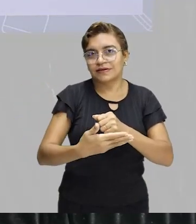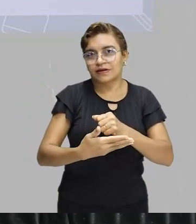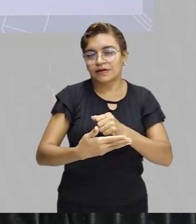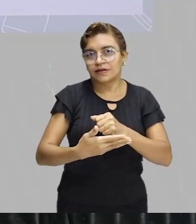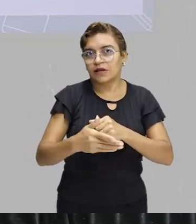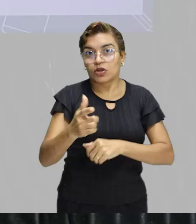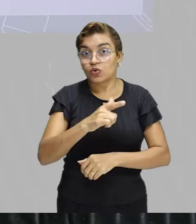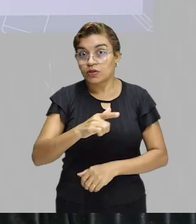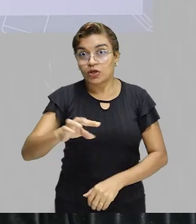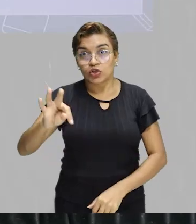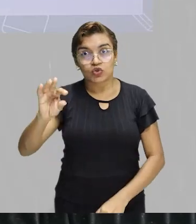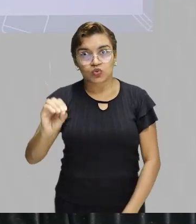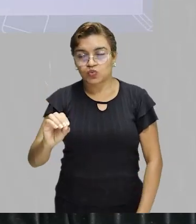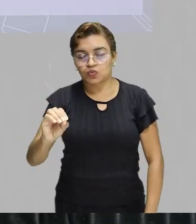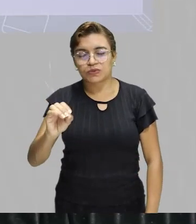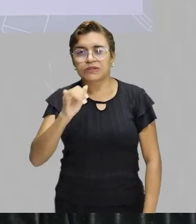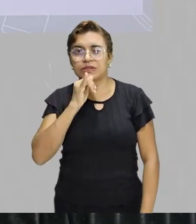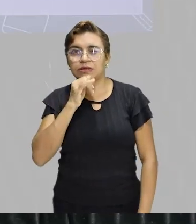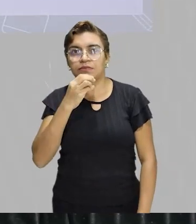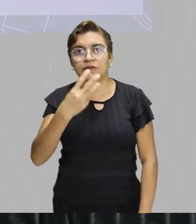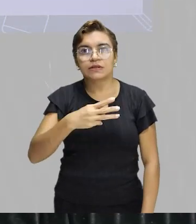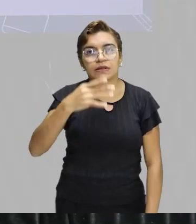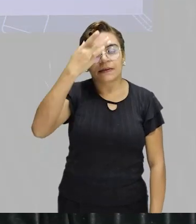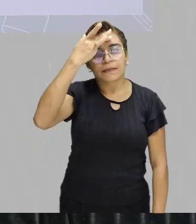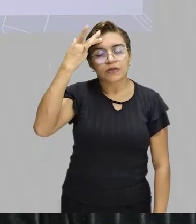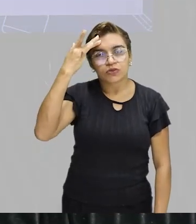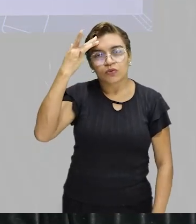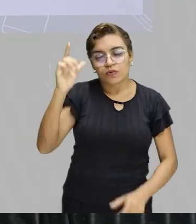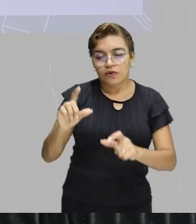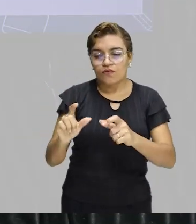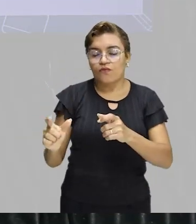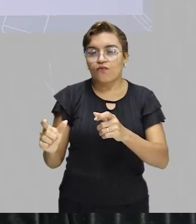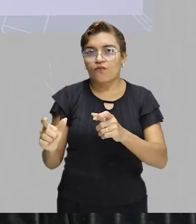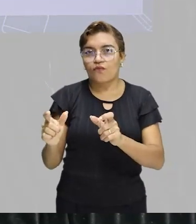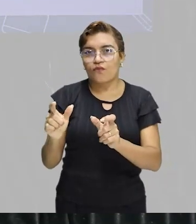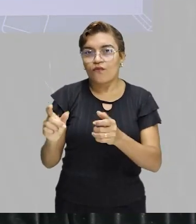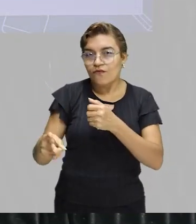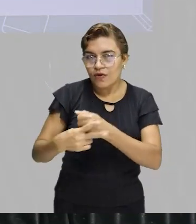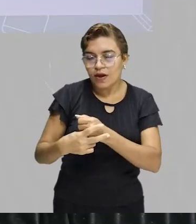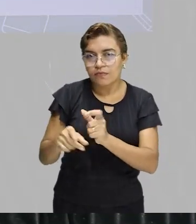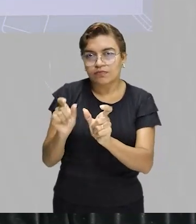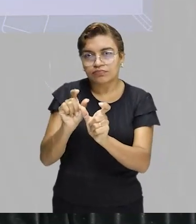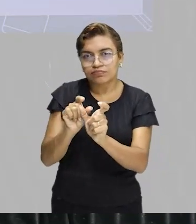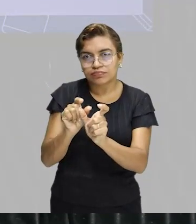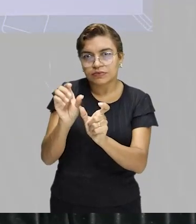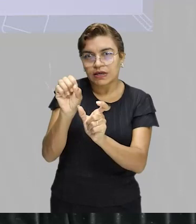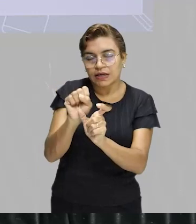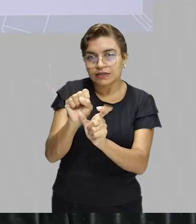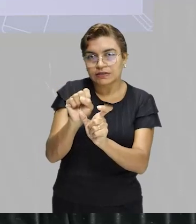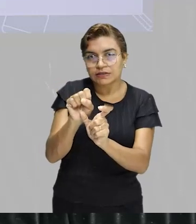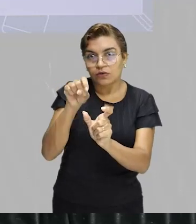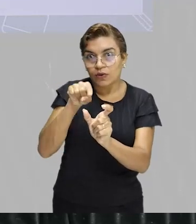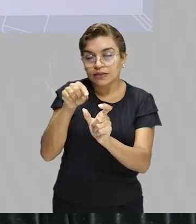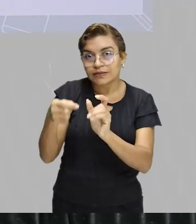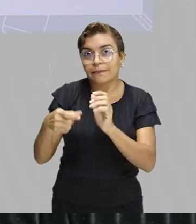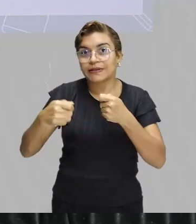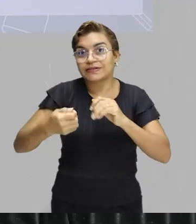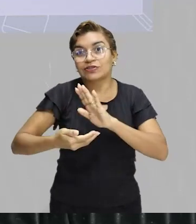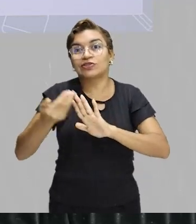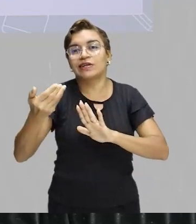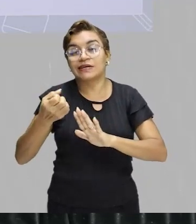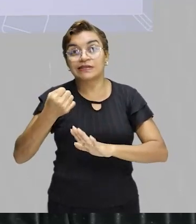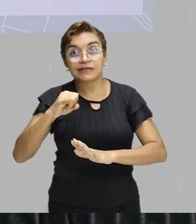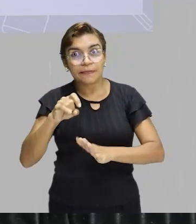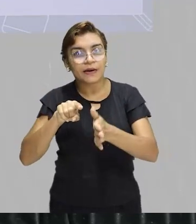to. Então, se, por exemplo, está na terceira pessoa e o verbo terminasse em S, quando você faz a pergunta, você tira o S. Por